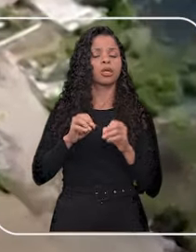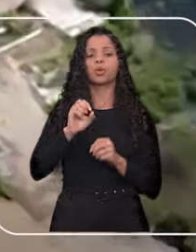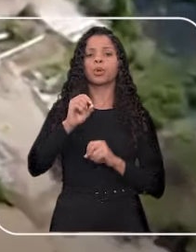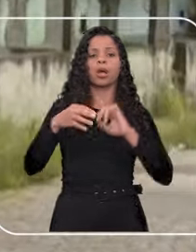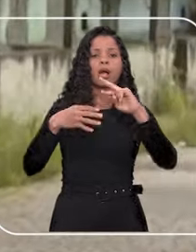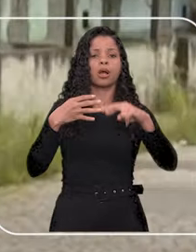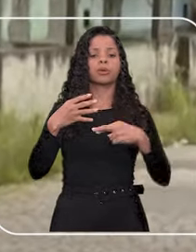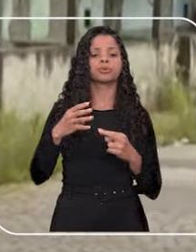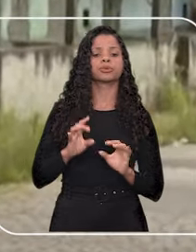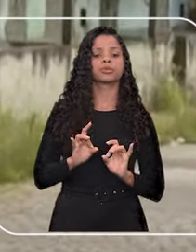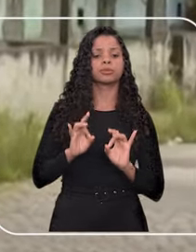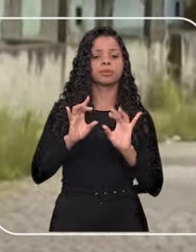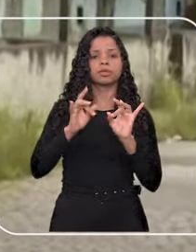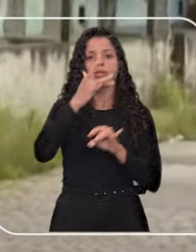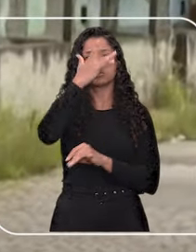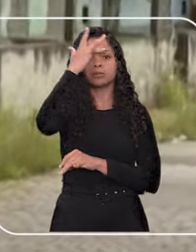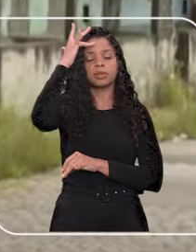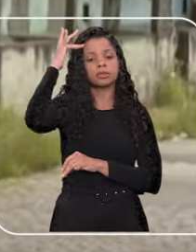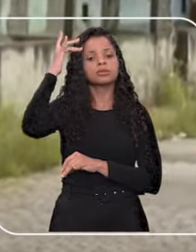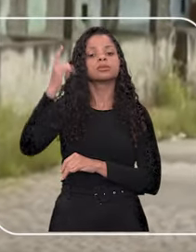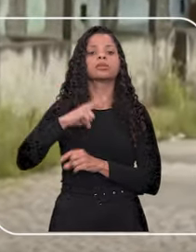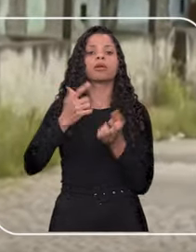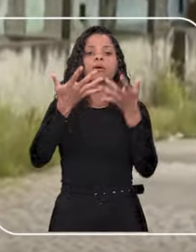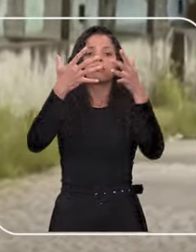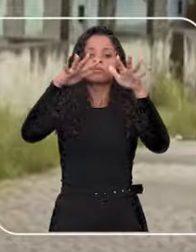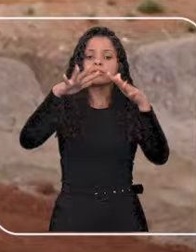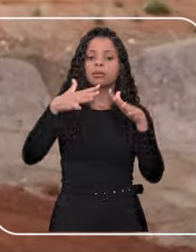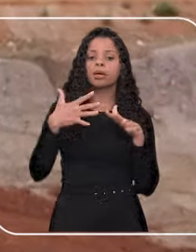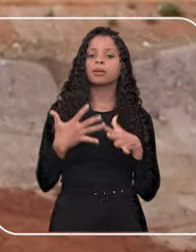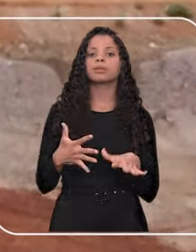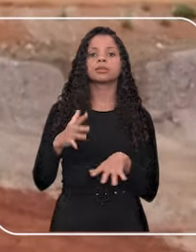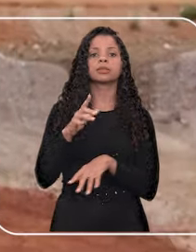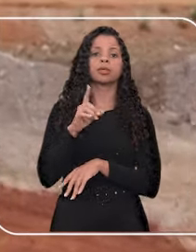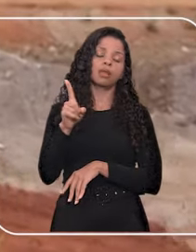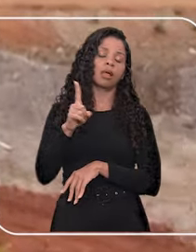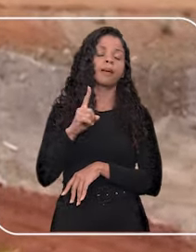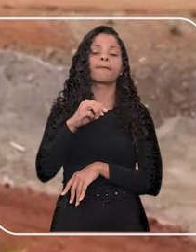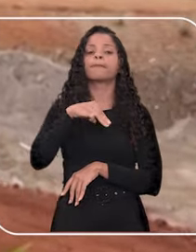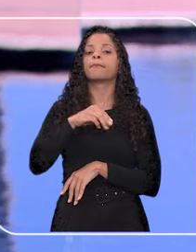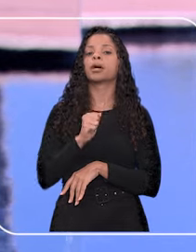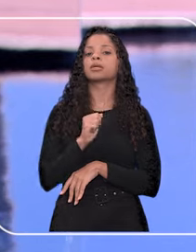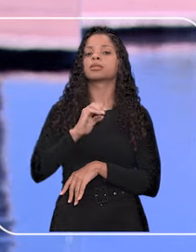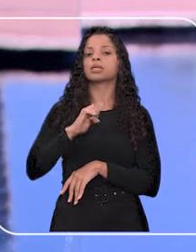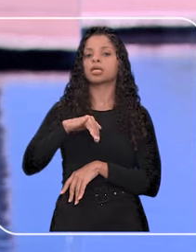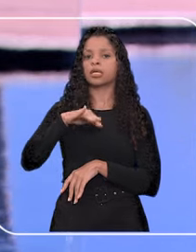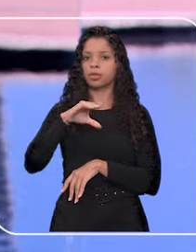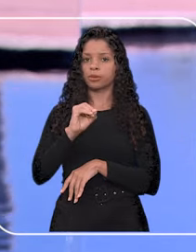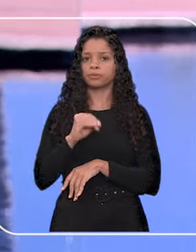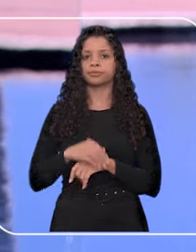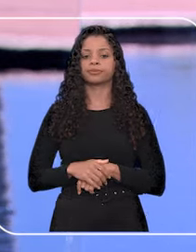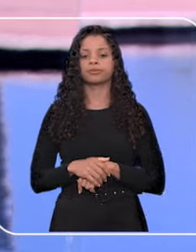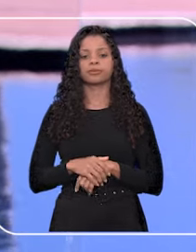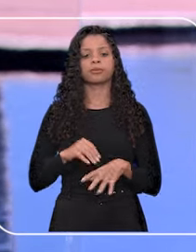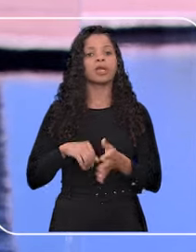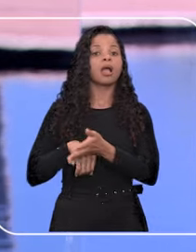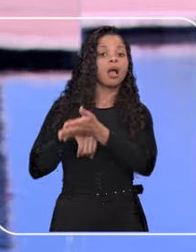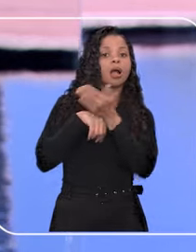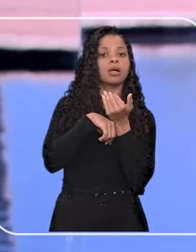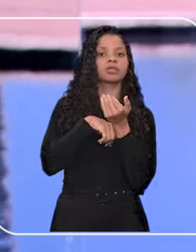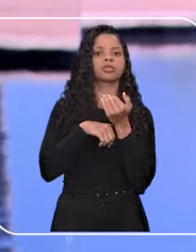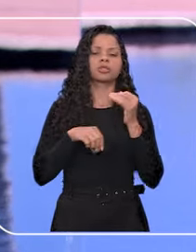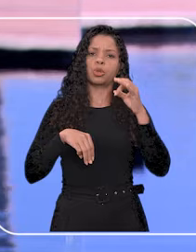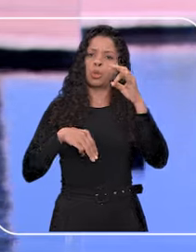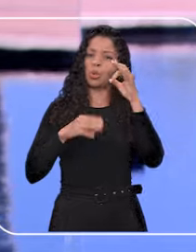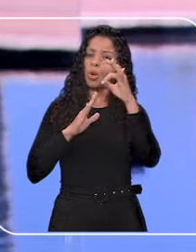recurso especial de pessoas atingidas pelo colapso da mina de Salema da empresa em Maceió anteriormente o relator não havia